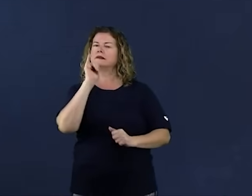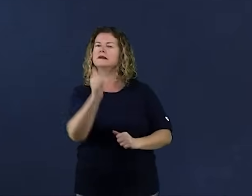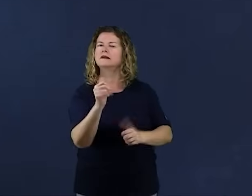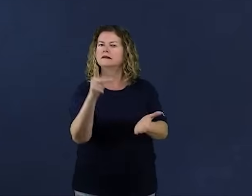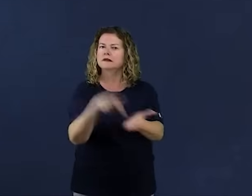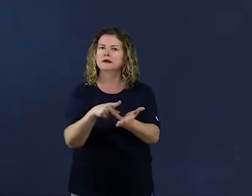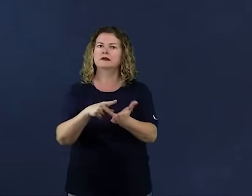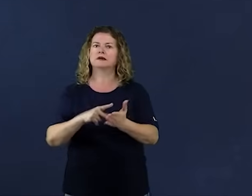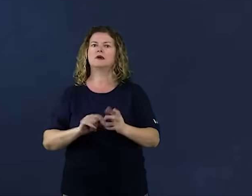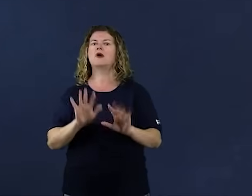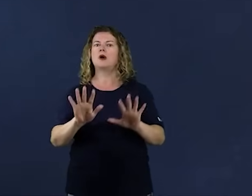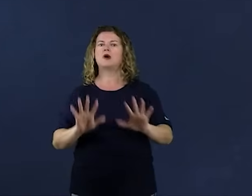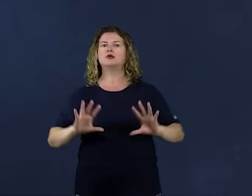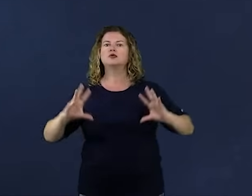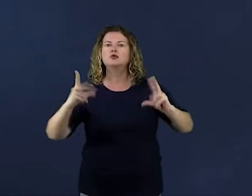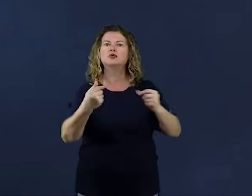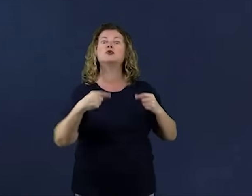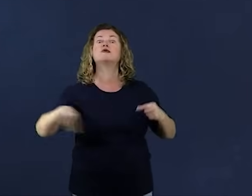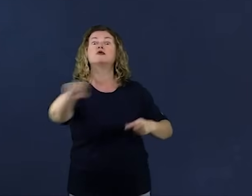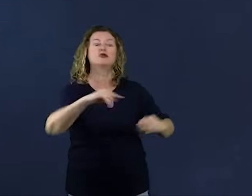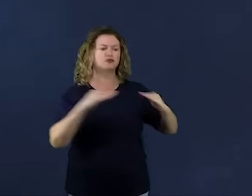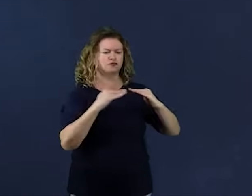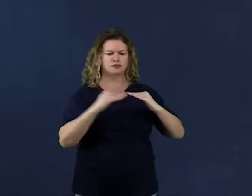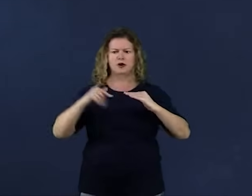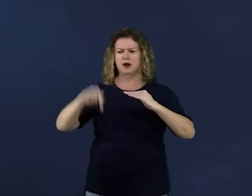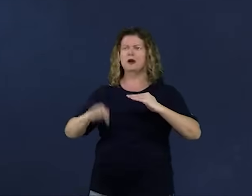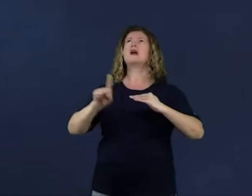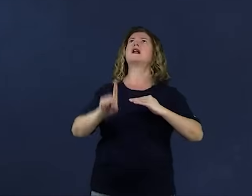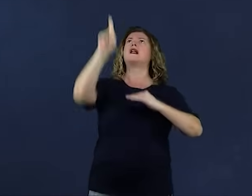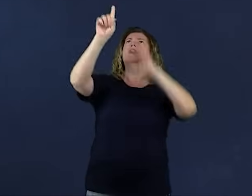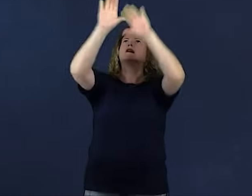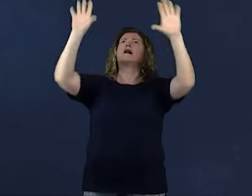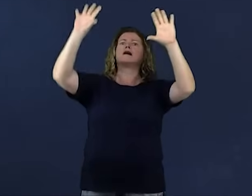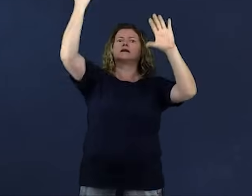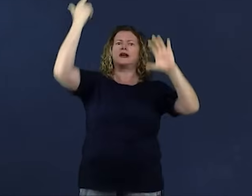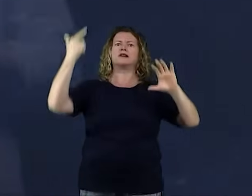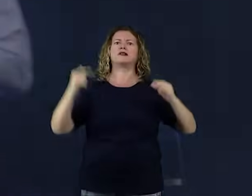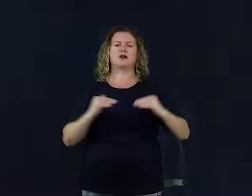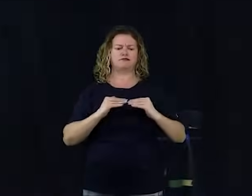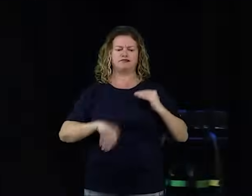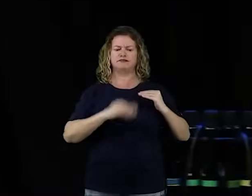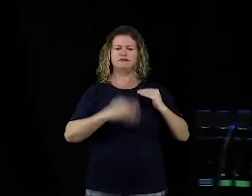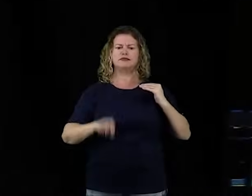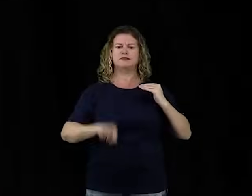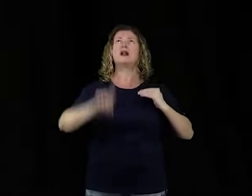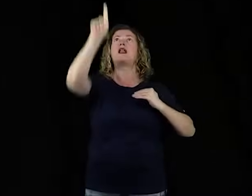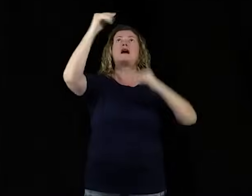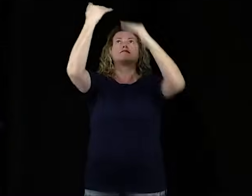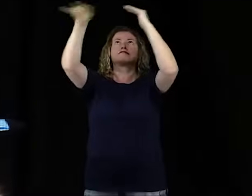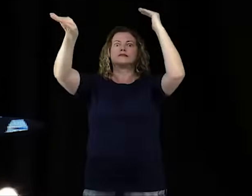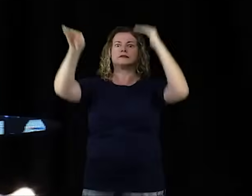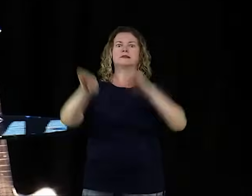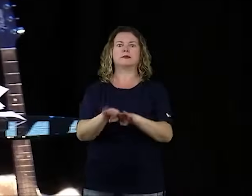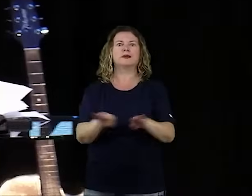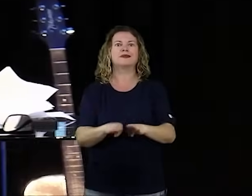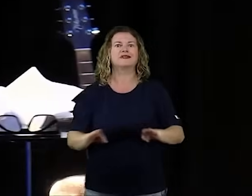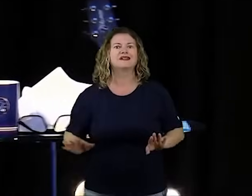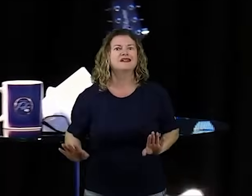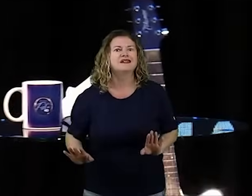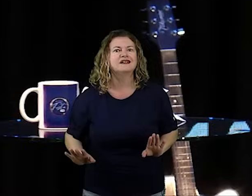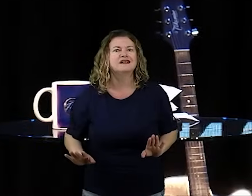terra terá sido ligado no céu e tudo que vocês desligaram na terra terá sido desligado no céu existe um componente de